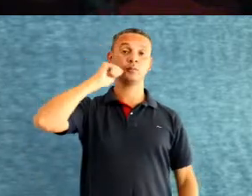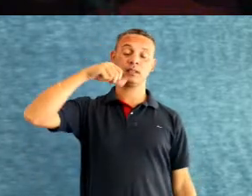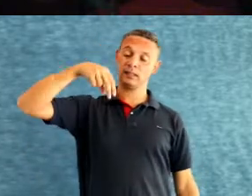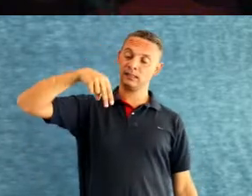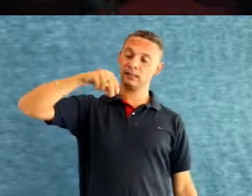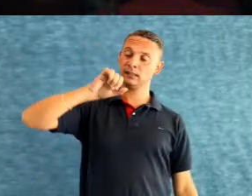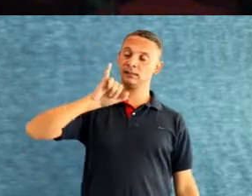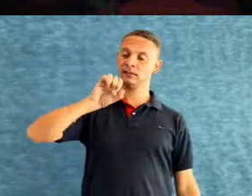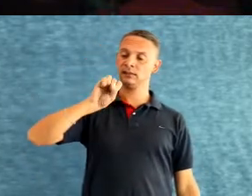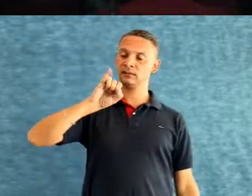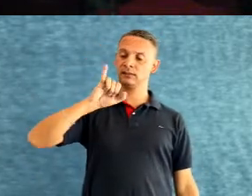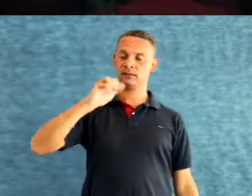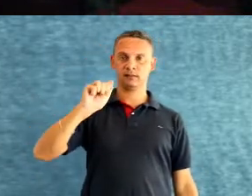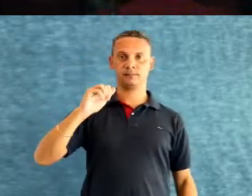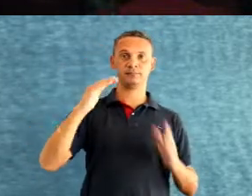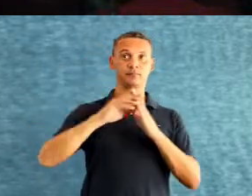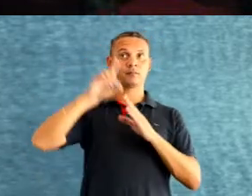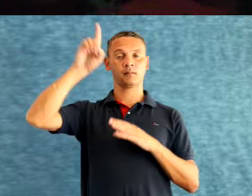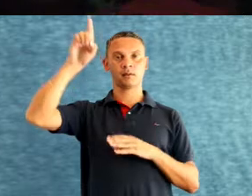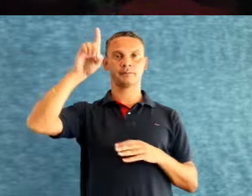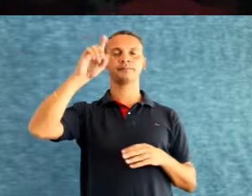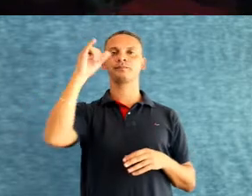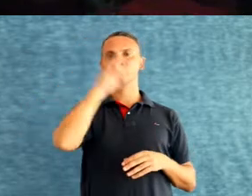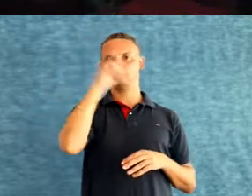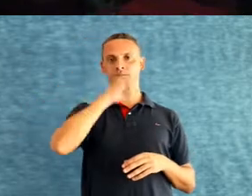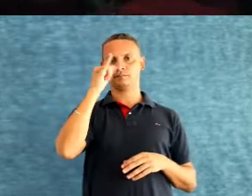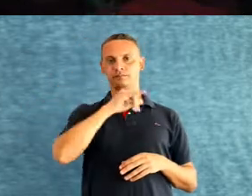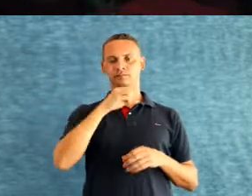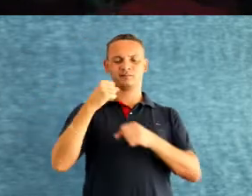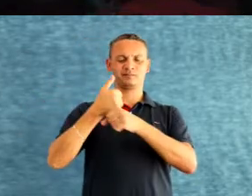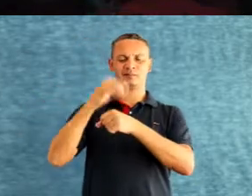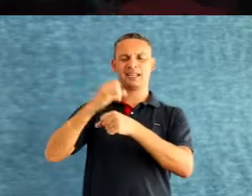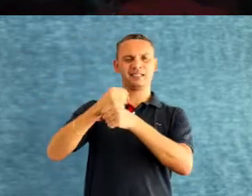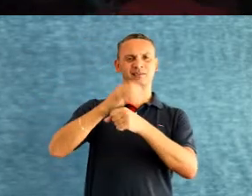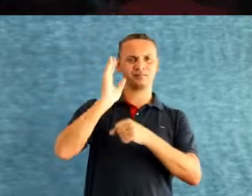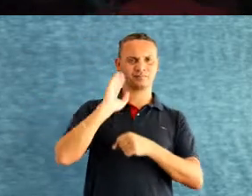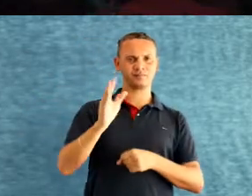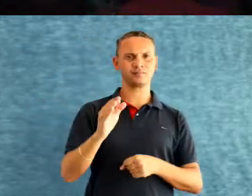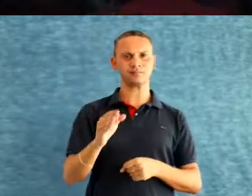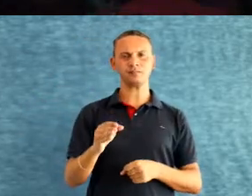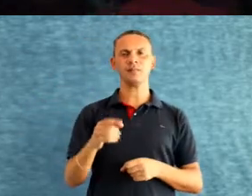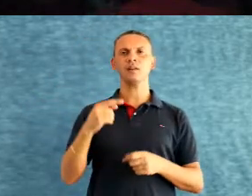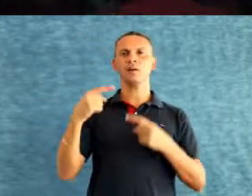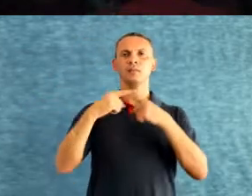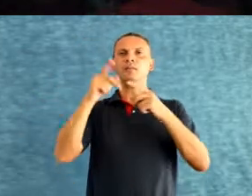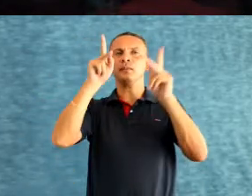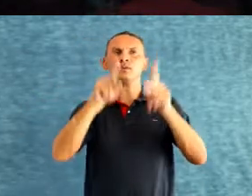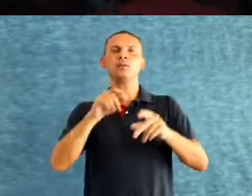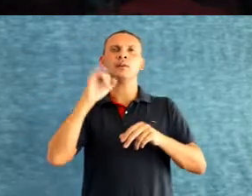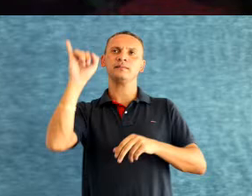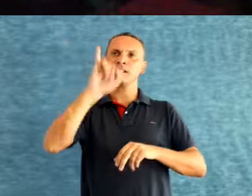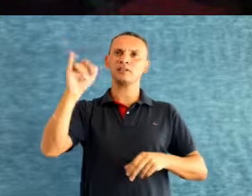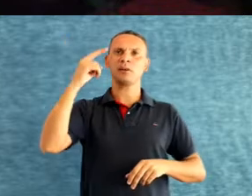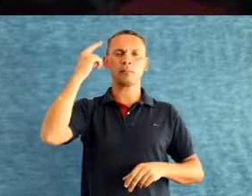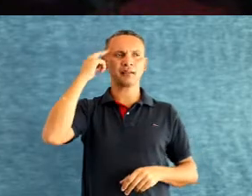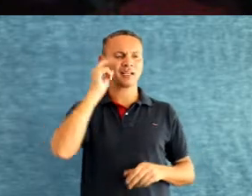fora do Brasil há mais de 10 anos e estava bem próxima do movimento de opinião pública internacional que considerava a